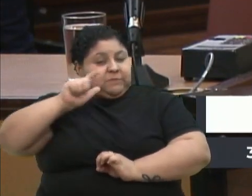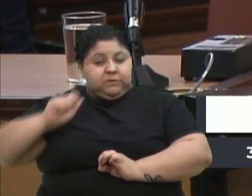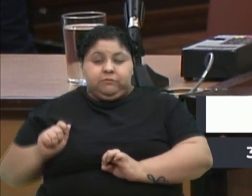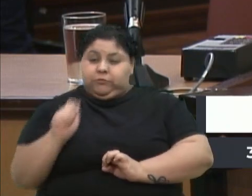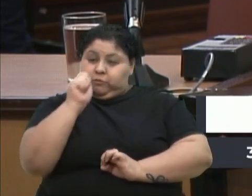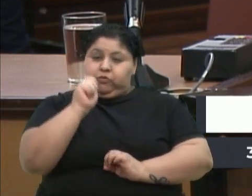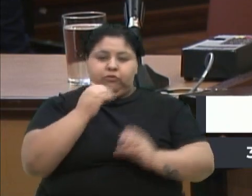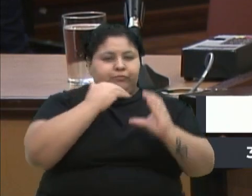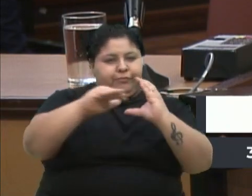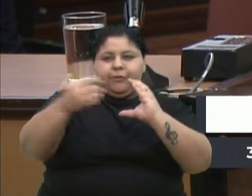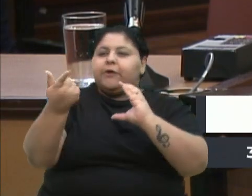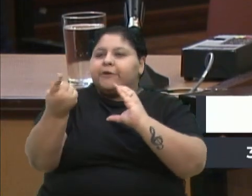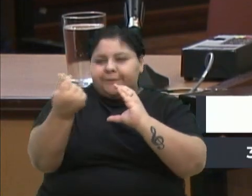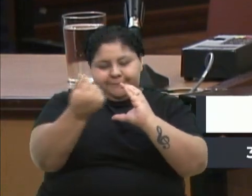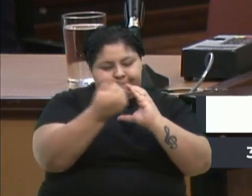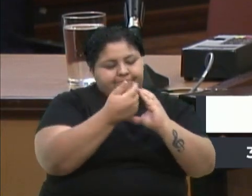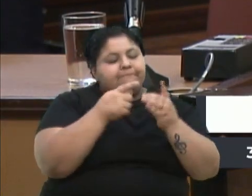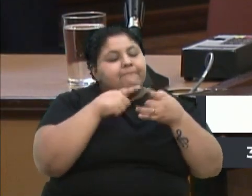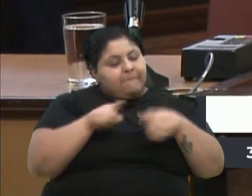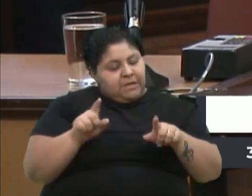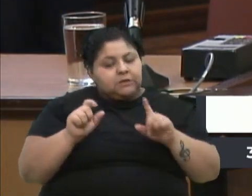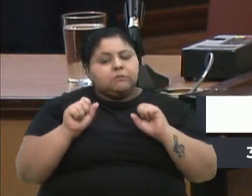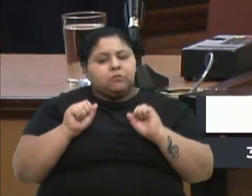repasse de verbas, mas cabe a nós,